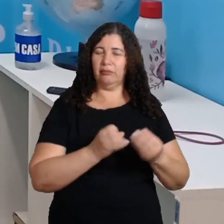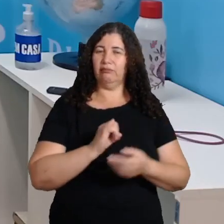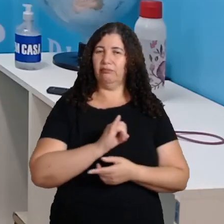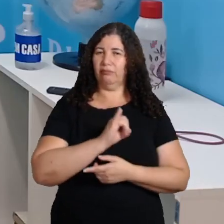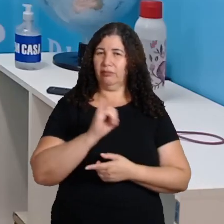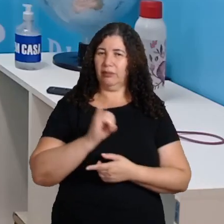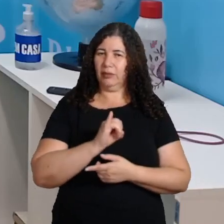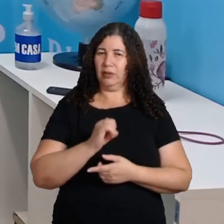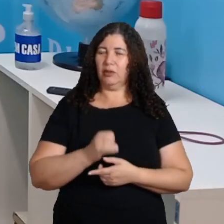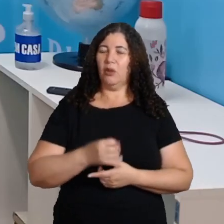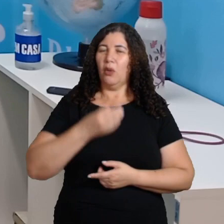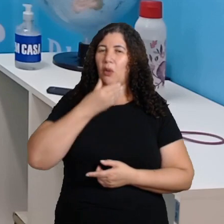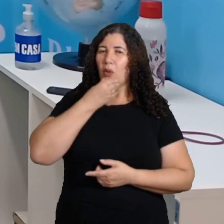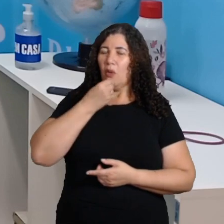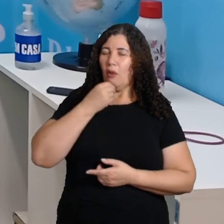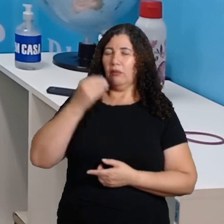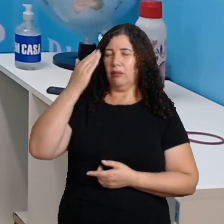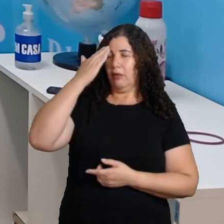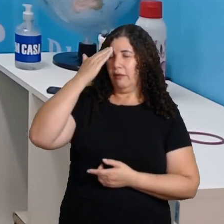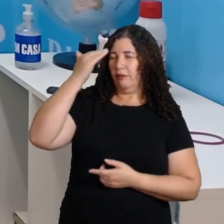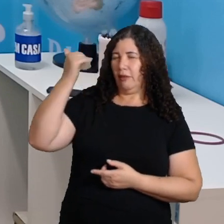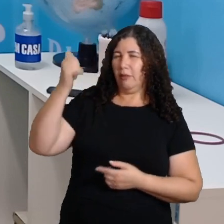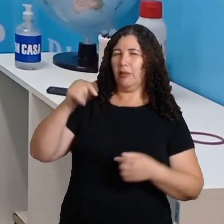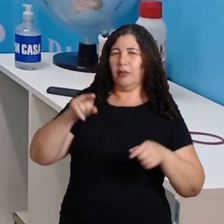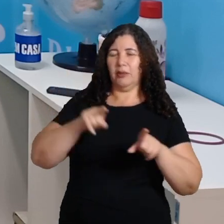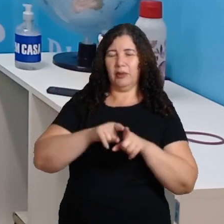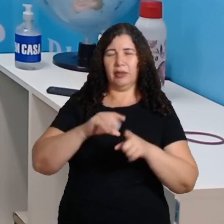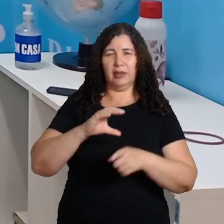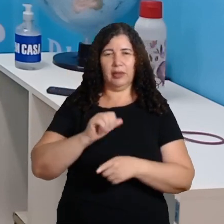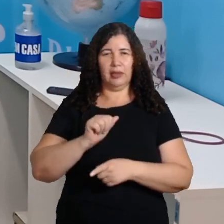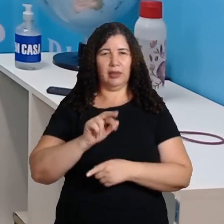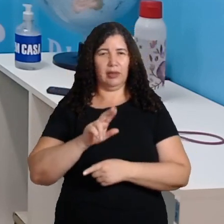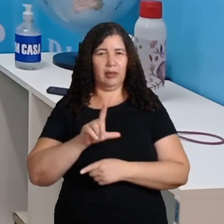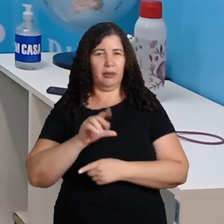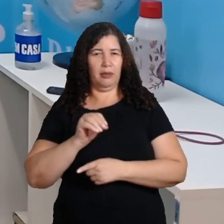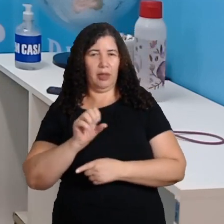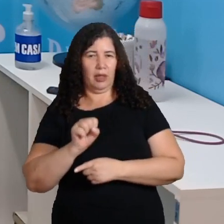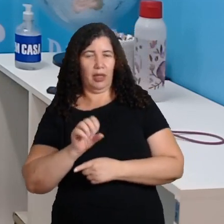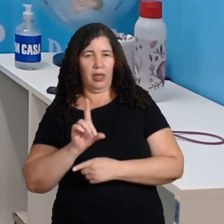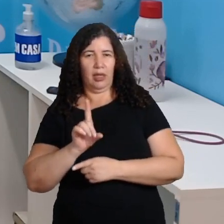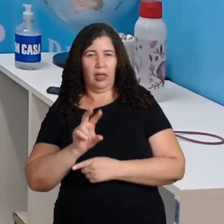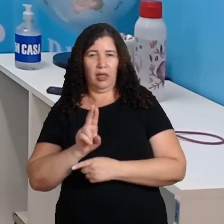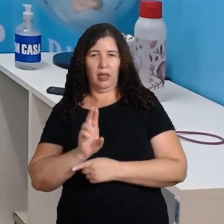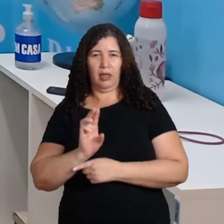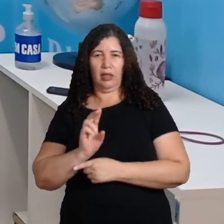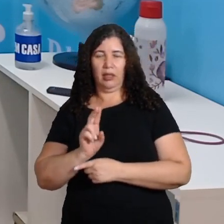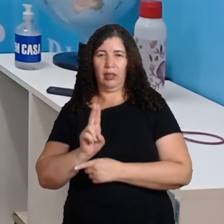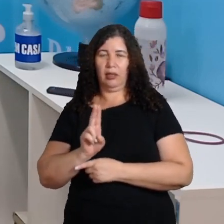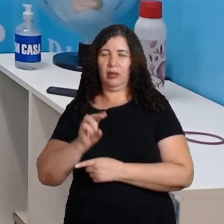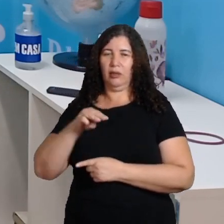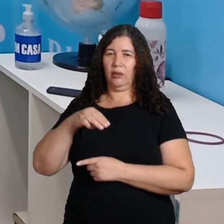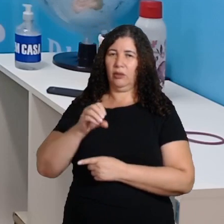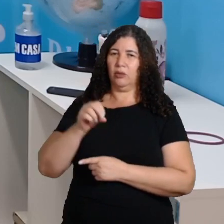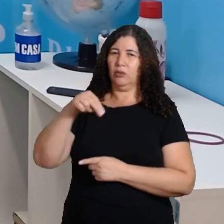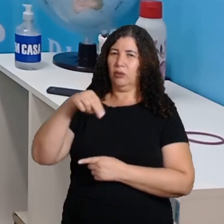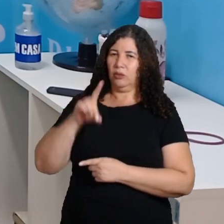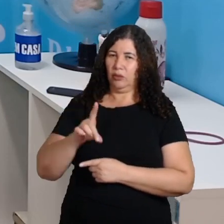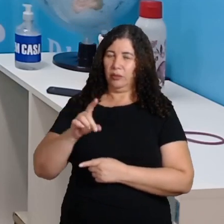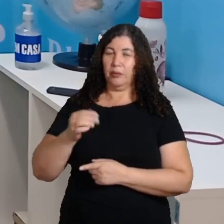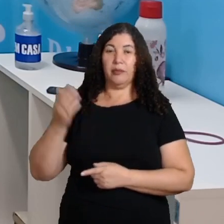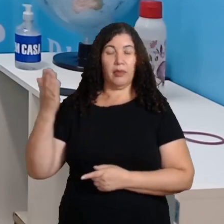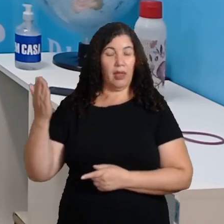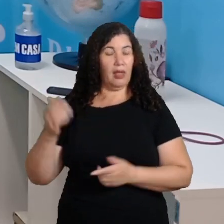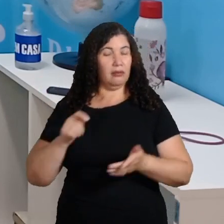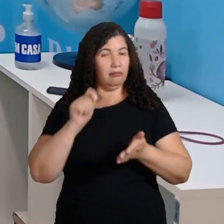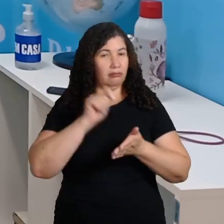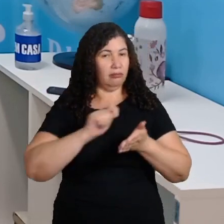um autor também famoso, que é Carlos Drummond de Andrade. Drummond, neste